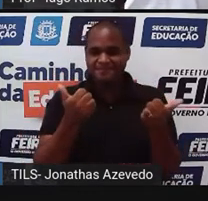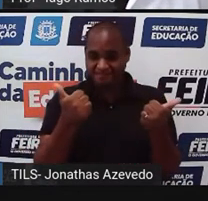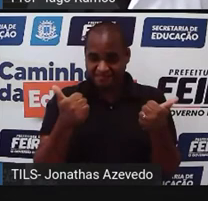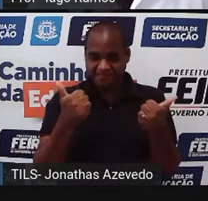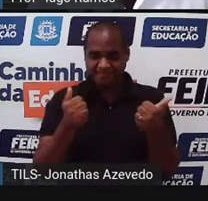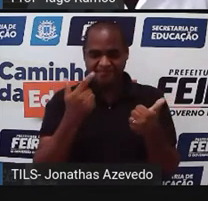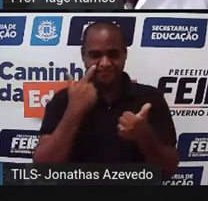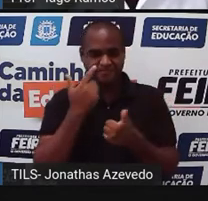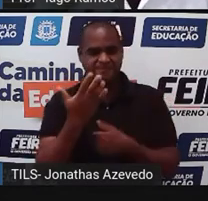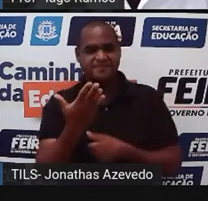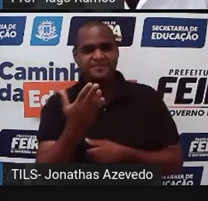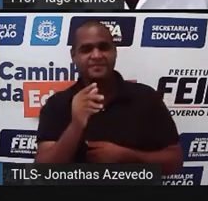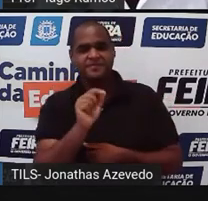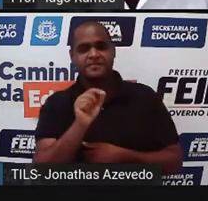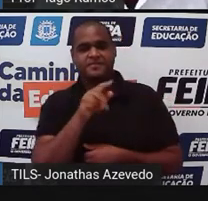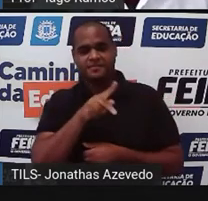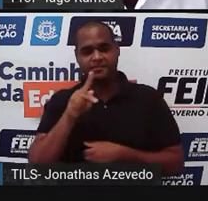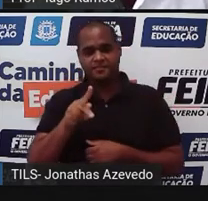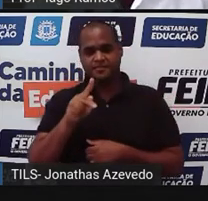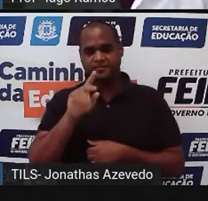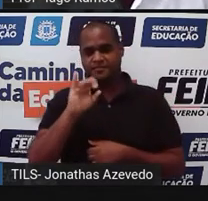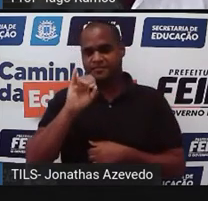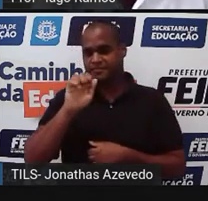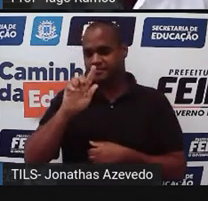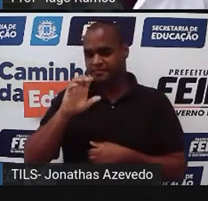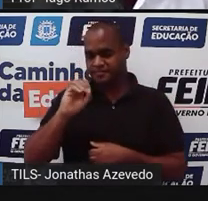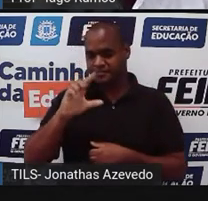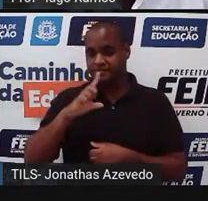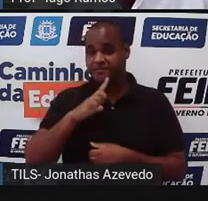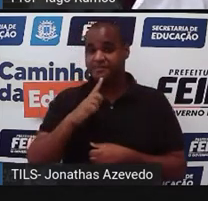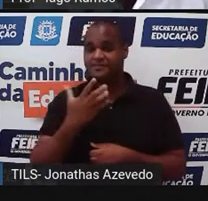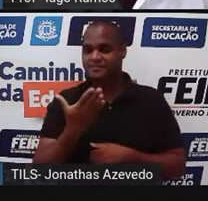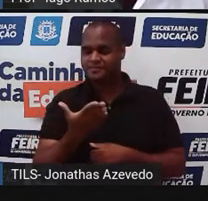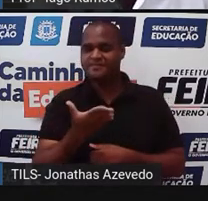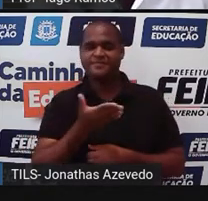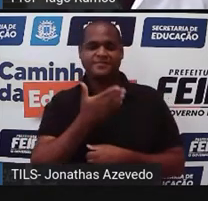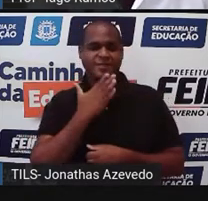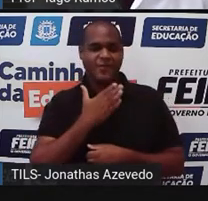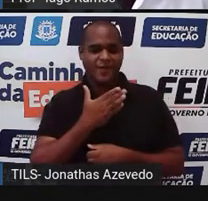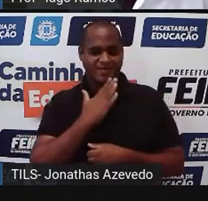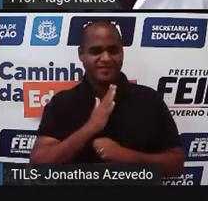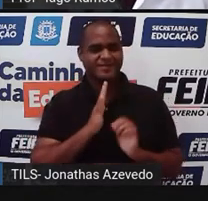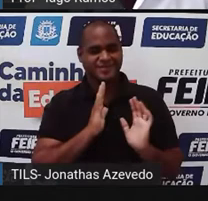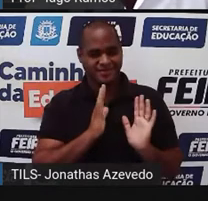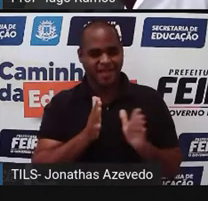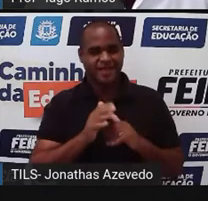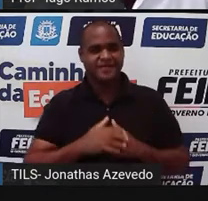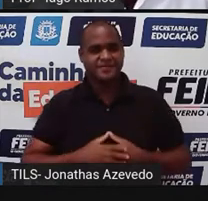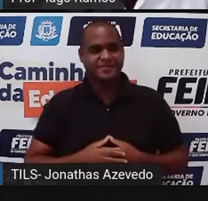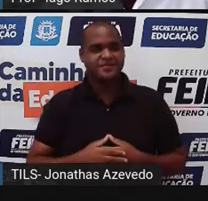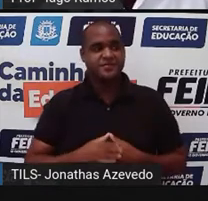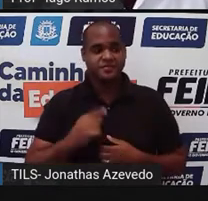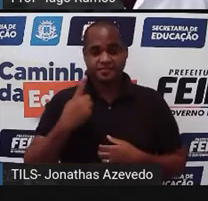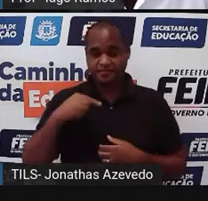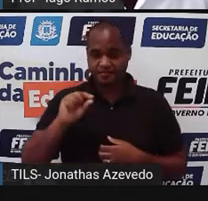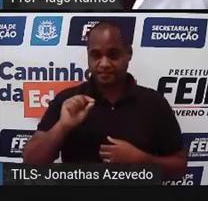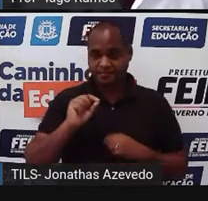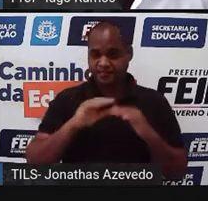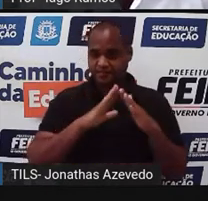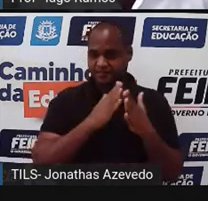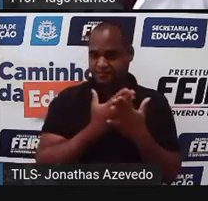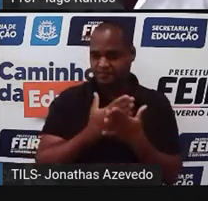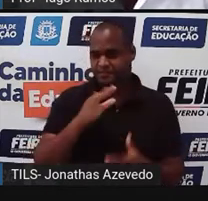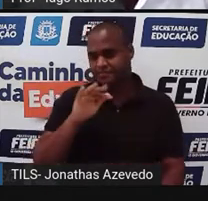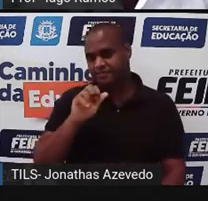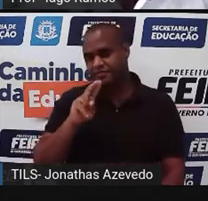Olha só eu sou o professor e agora vamos você certamente já me conhece bem lá na escola municipal